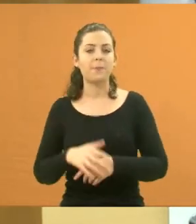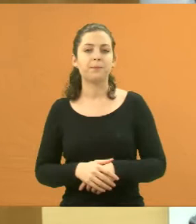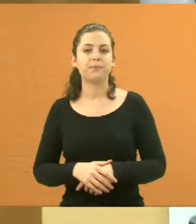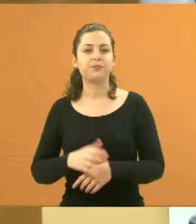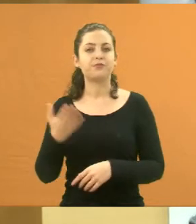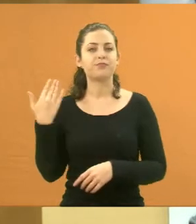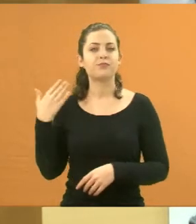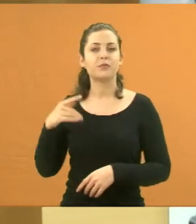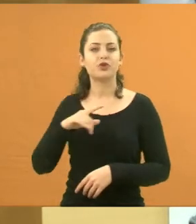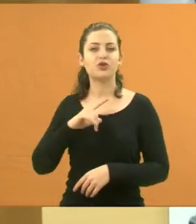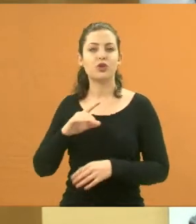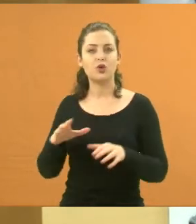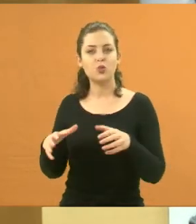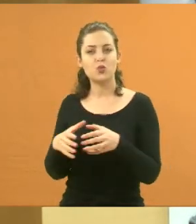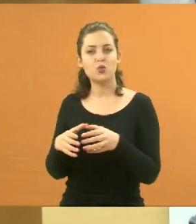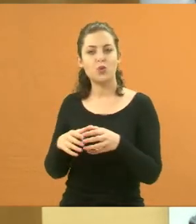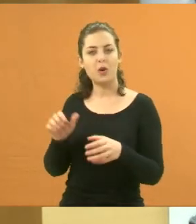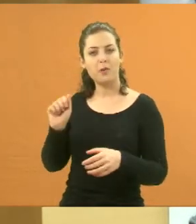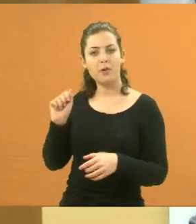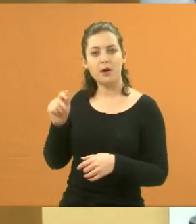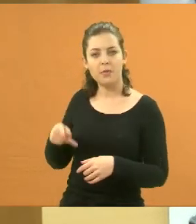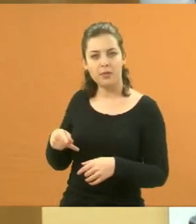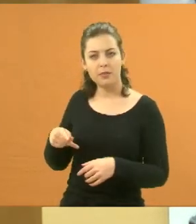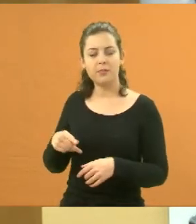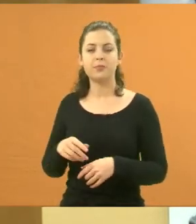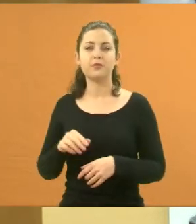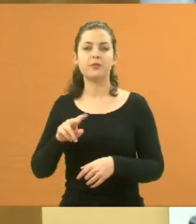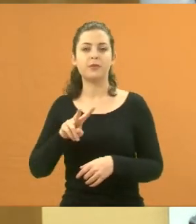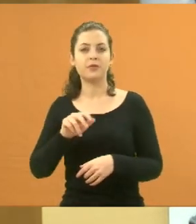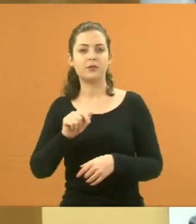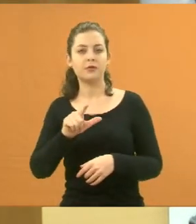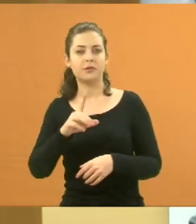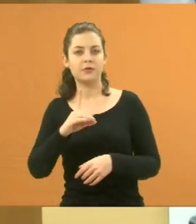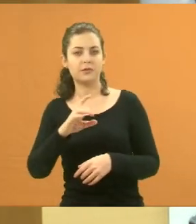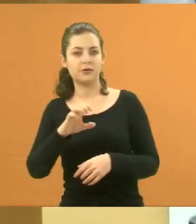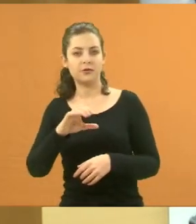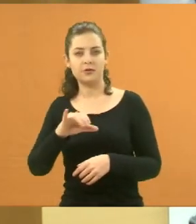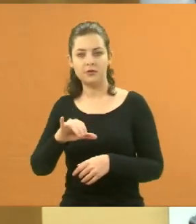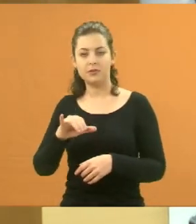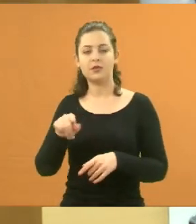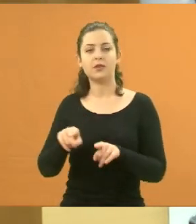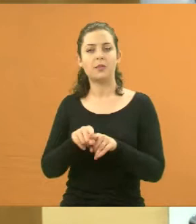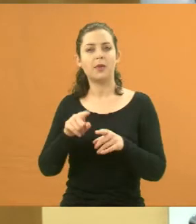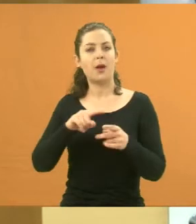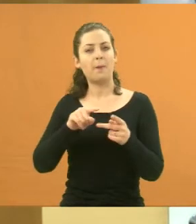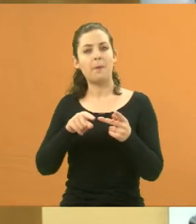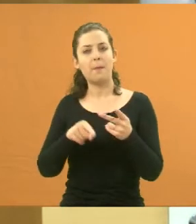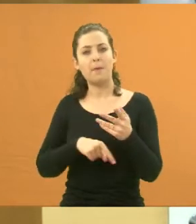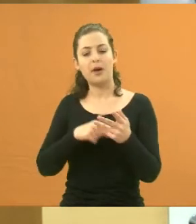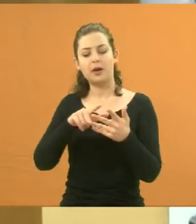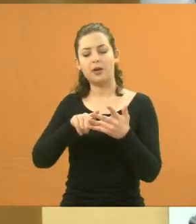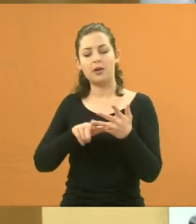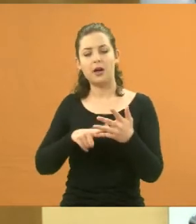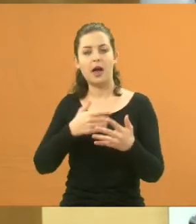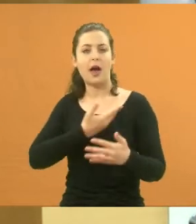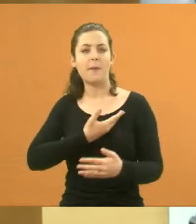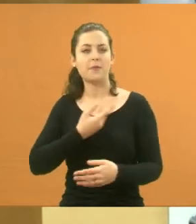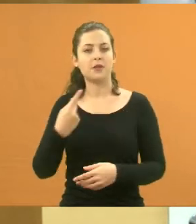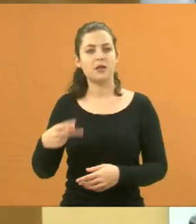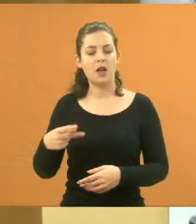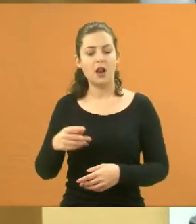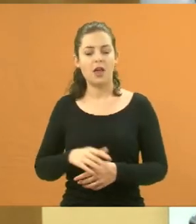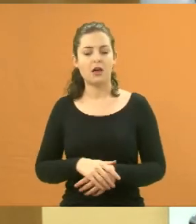Nós tínhamos lá um grupo de aposentados, o seu Valdeci, o seu Santos e mais uns 4 companheiros,